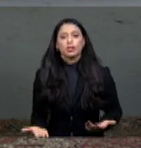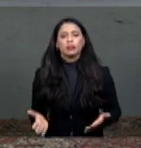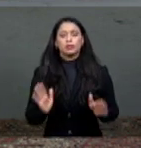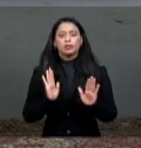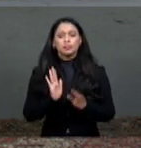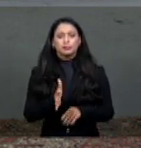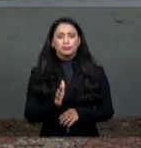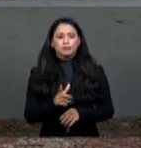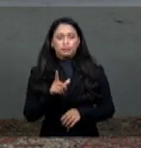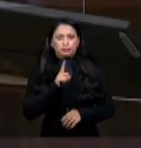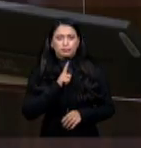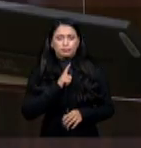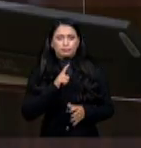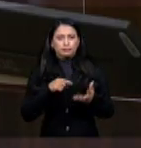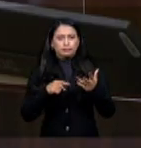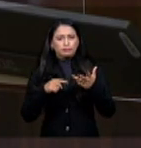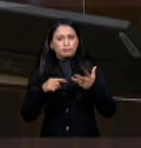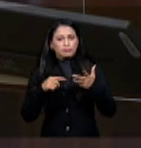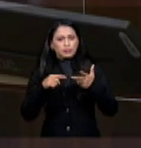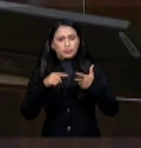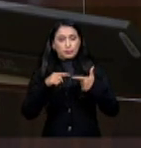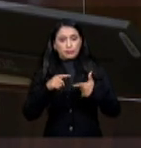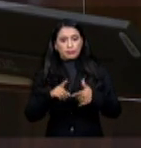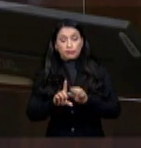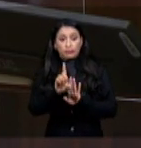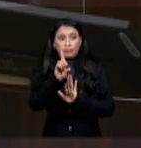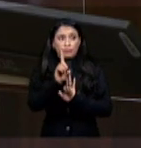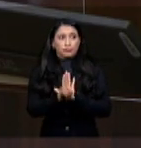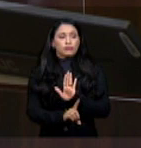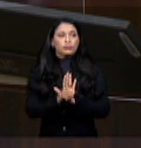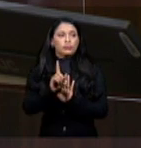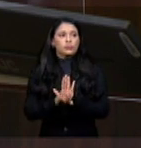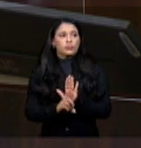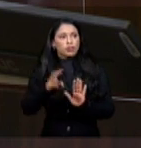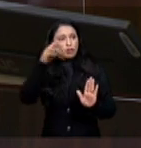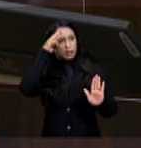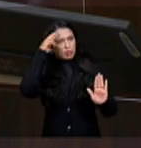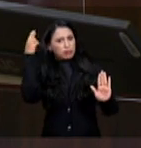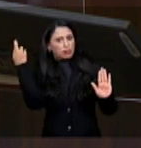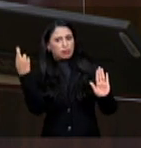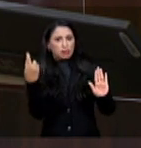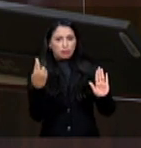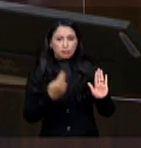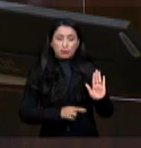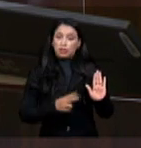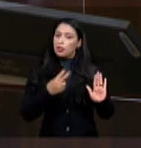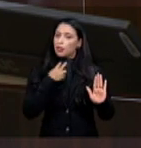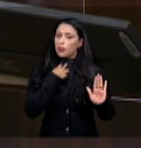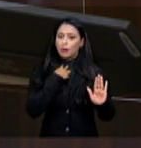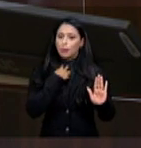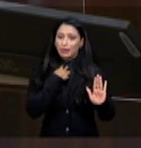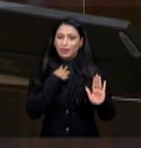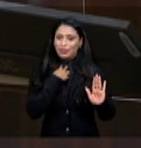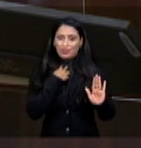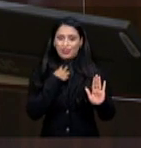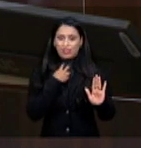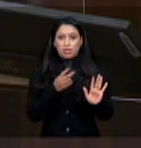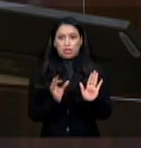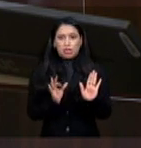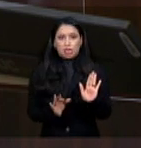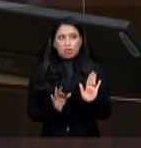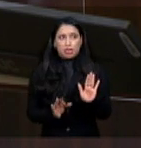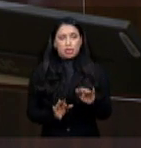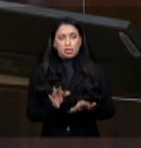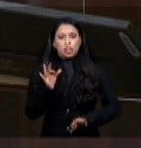ao afirmar em vários casos que o direito é respeitado mas não podemos ter a certeza de que